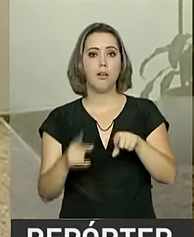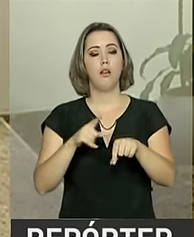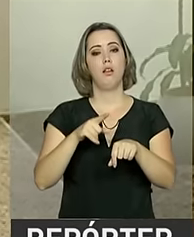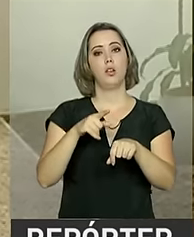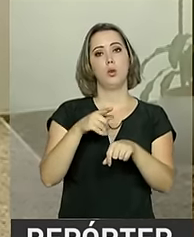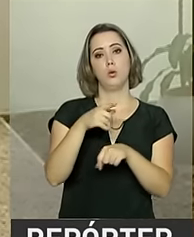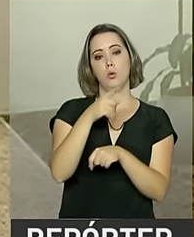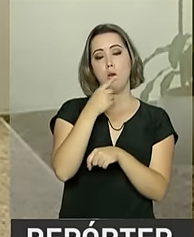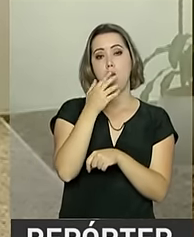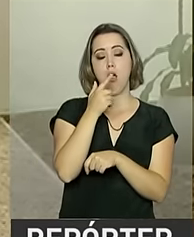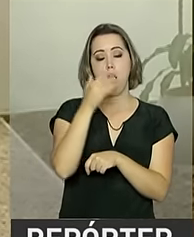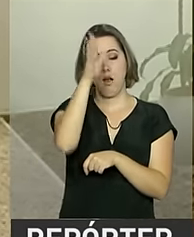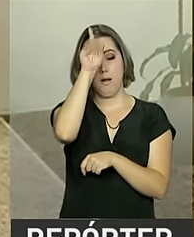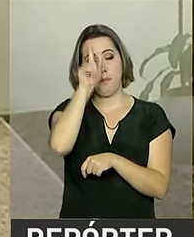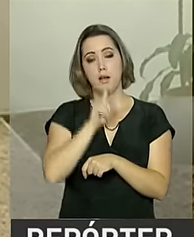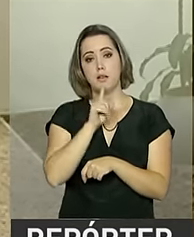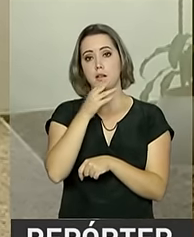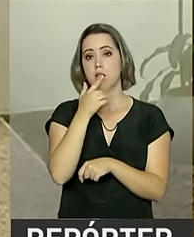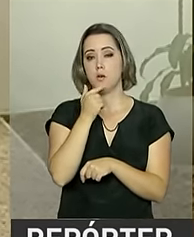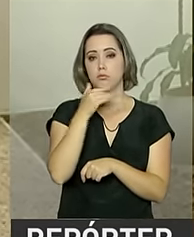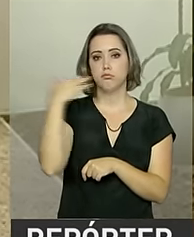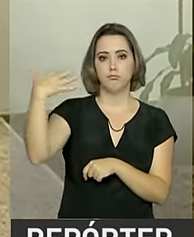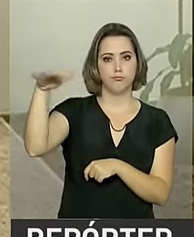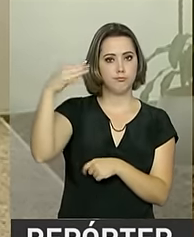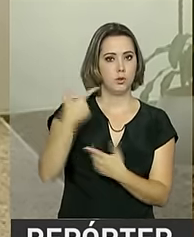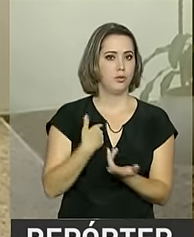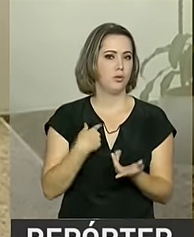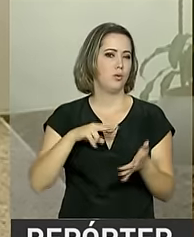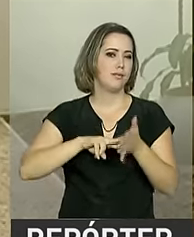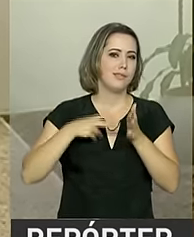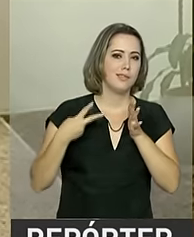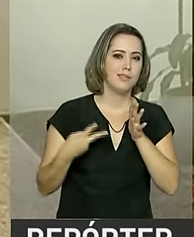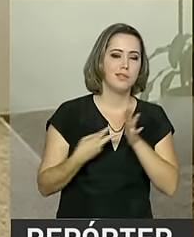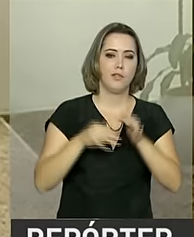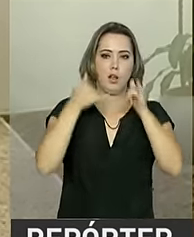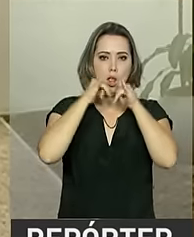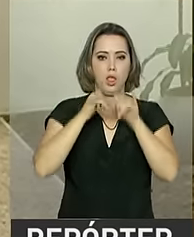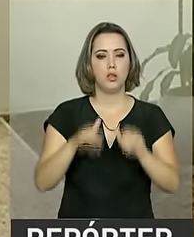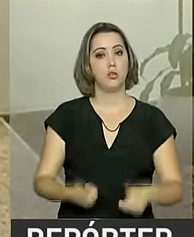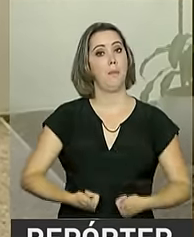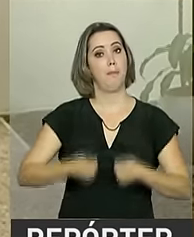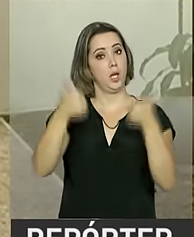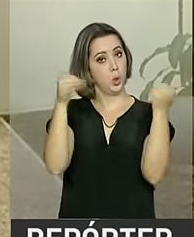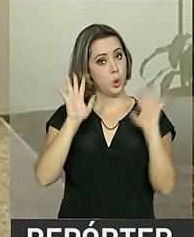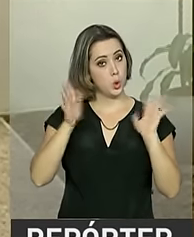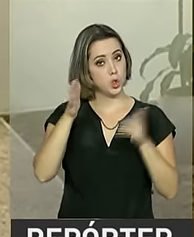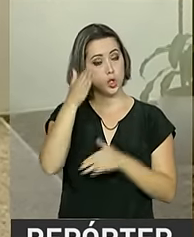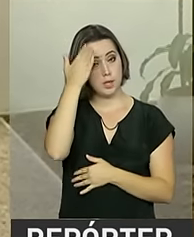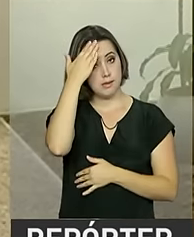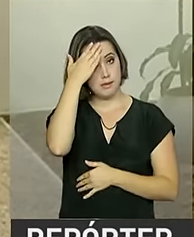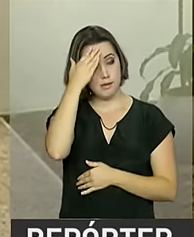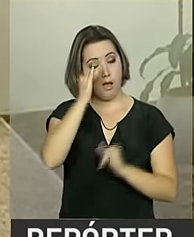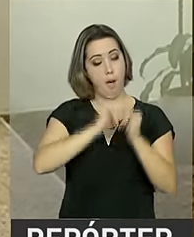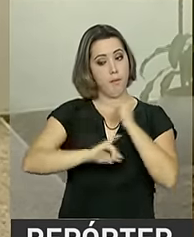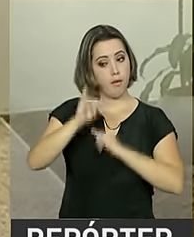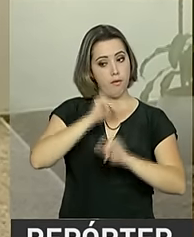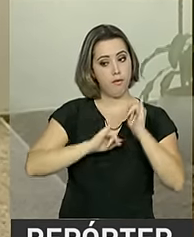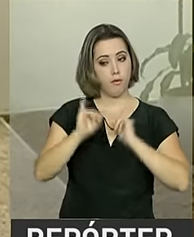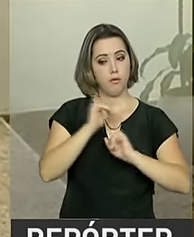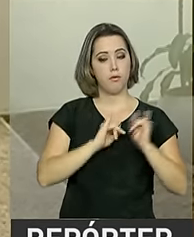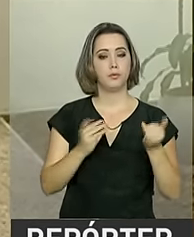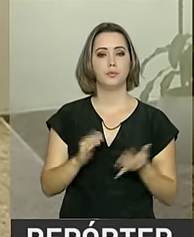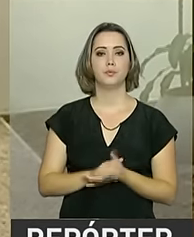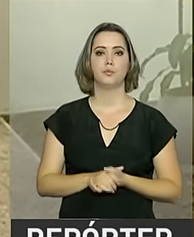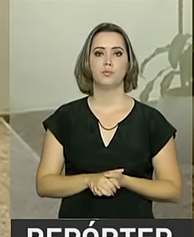eletricidade com as bandeiras a conta de luz fica mais transparente e o consumidor tem a melhor informação para usar a energia elétrica sem